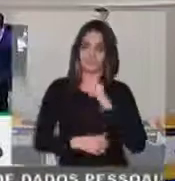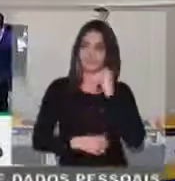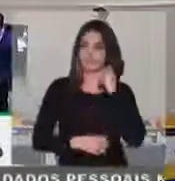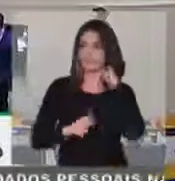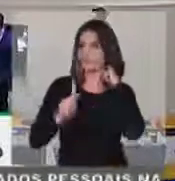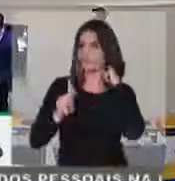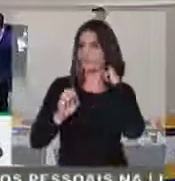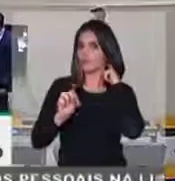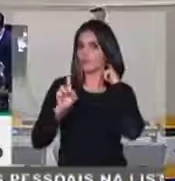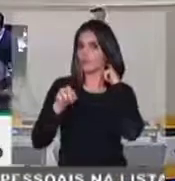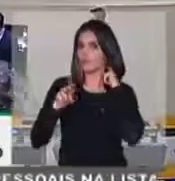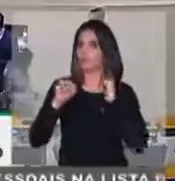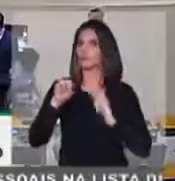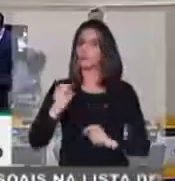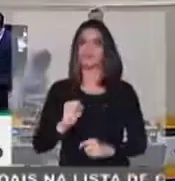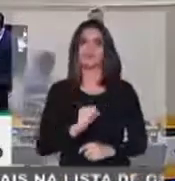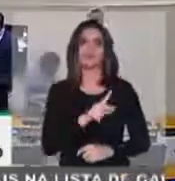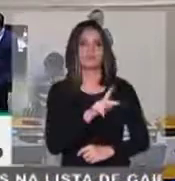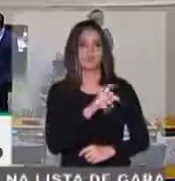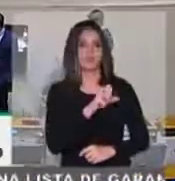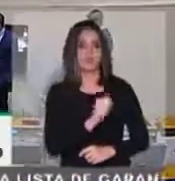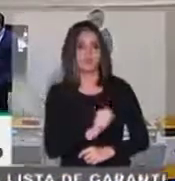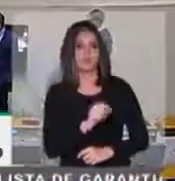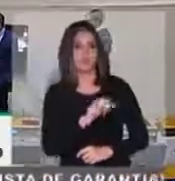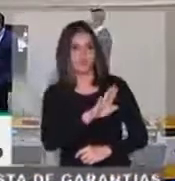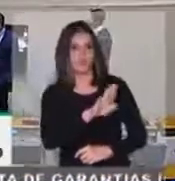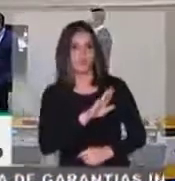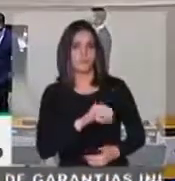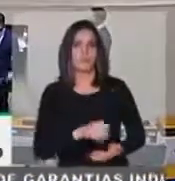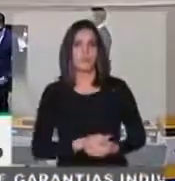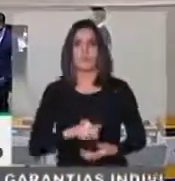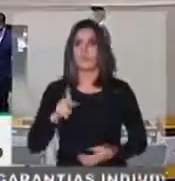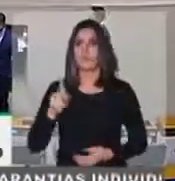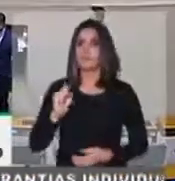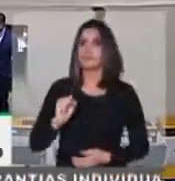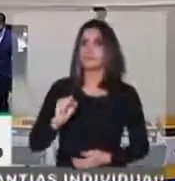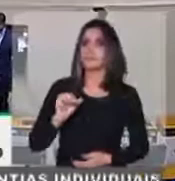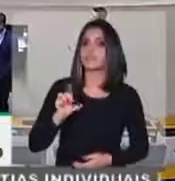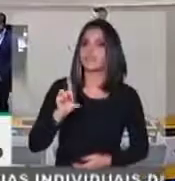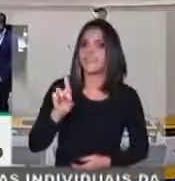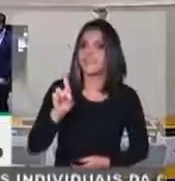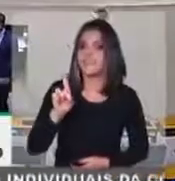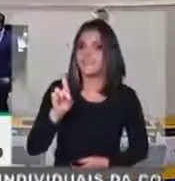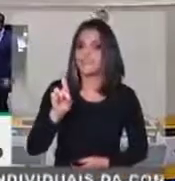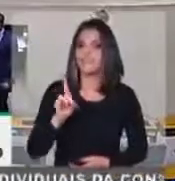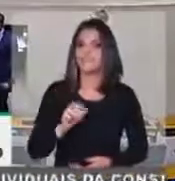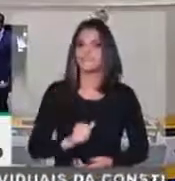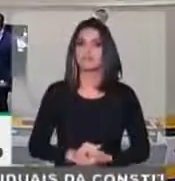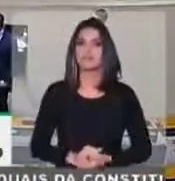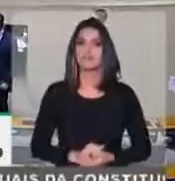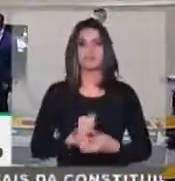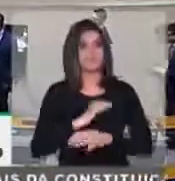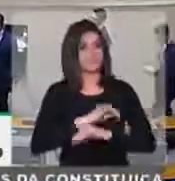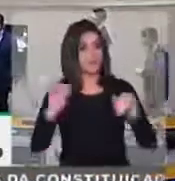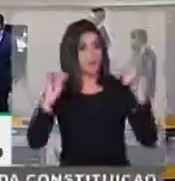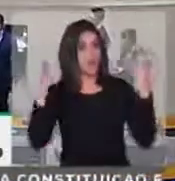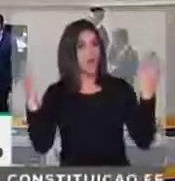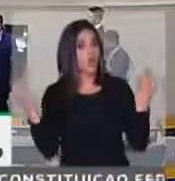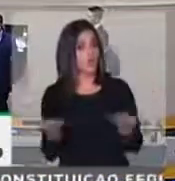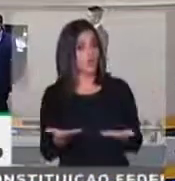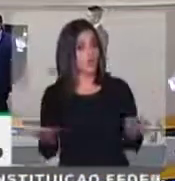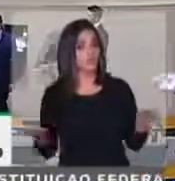oriento podemos psd psb-rs de senhora presidente sd destaca que hoje